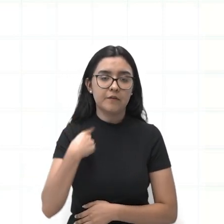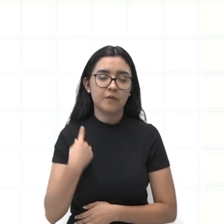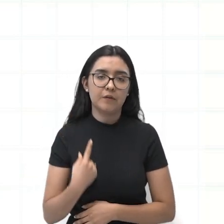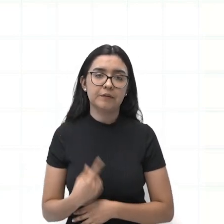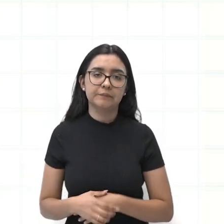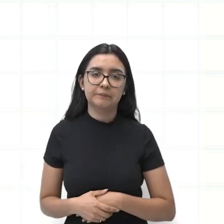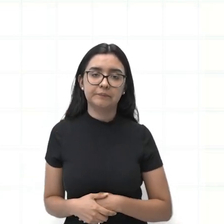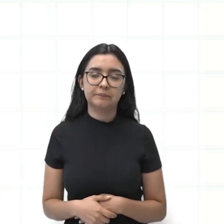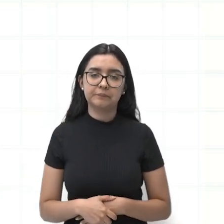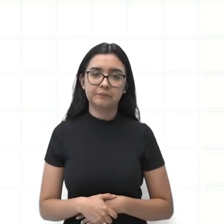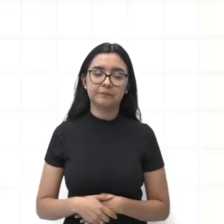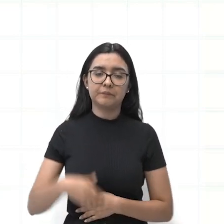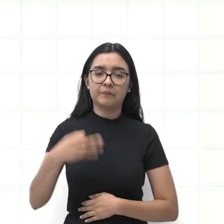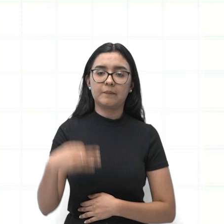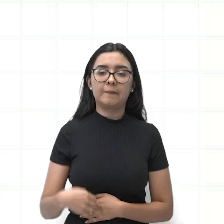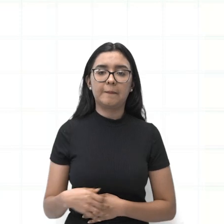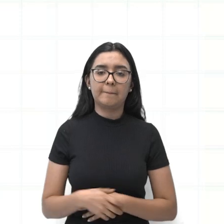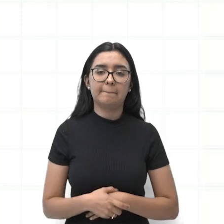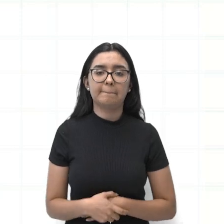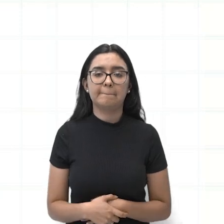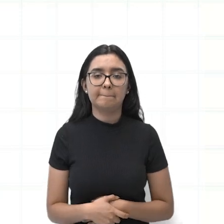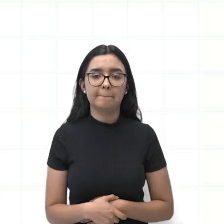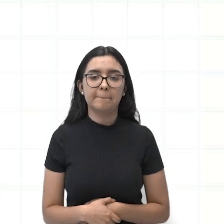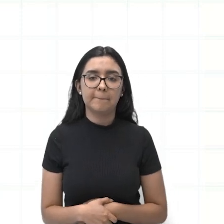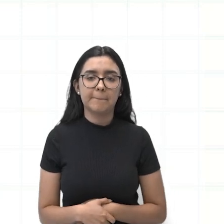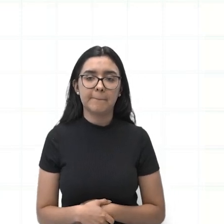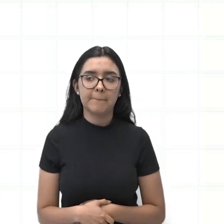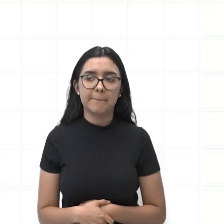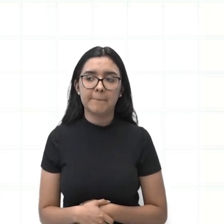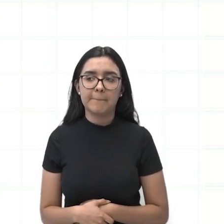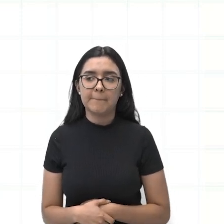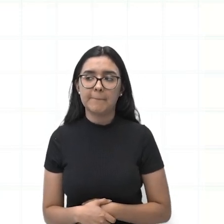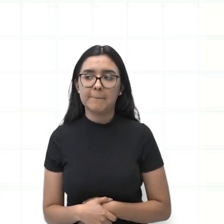é advogada ou advogado, ok?